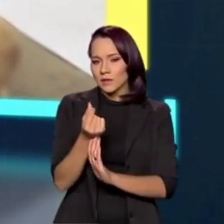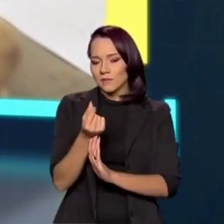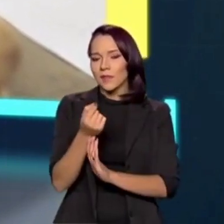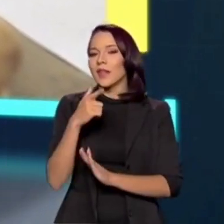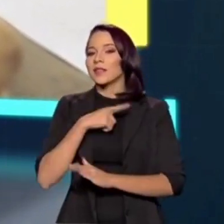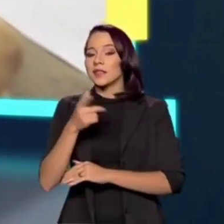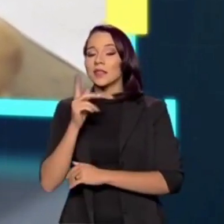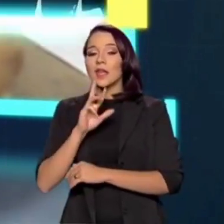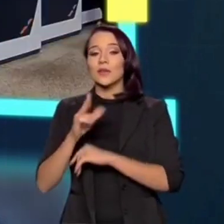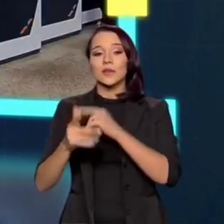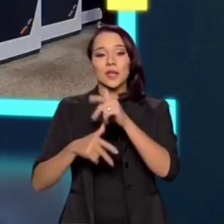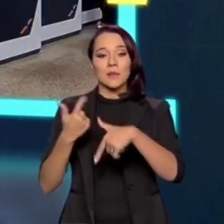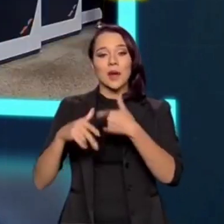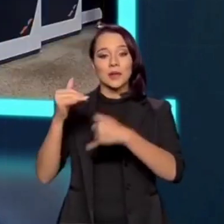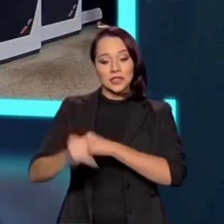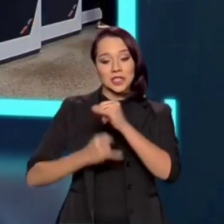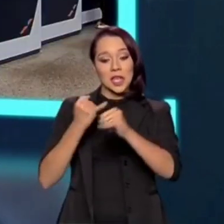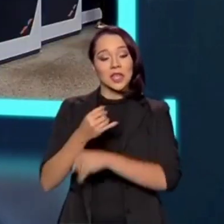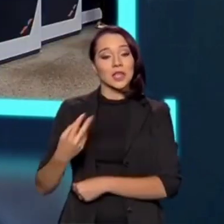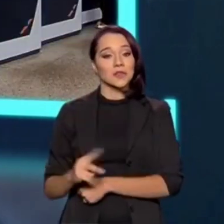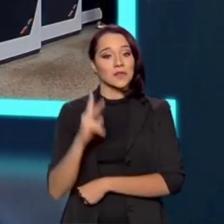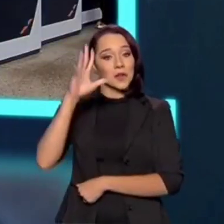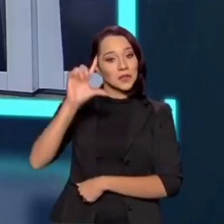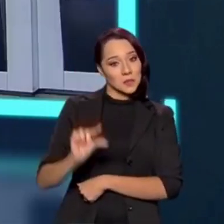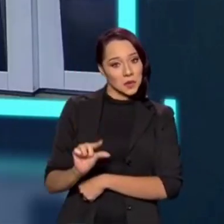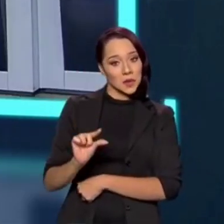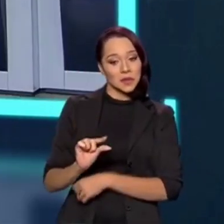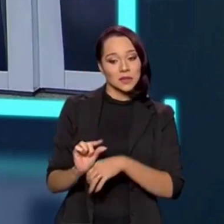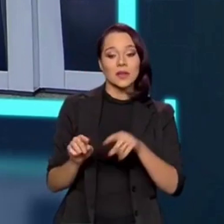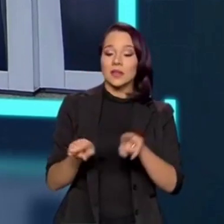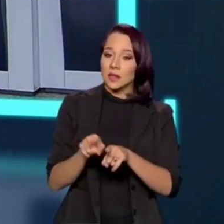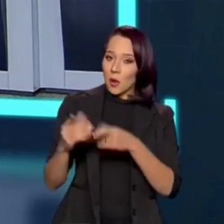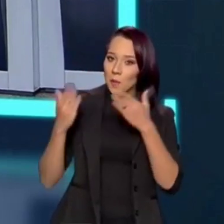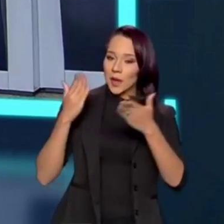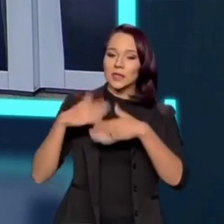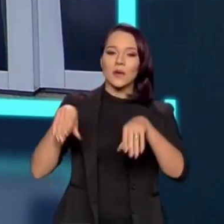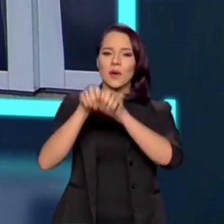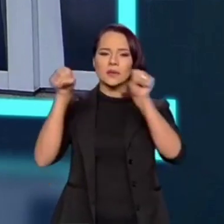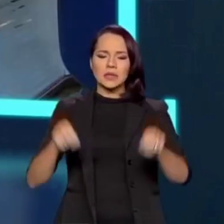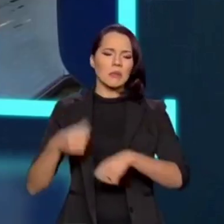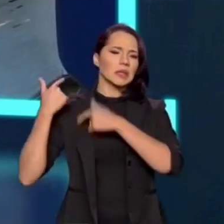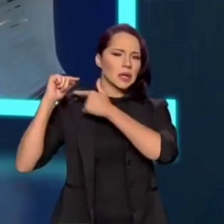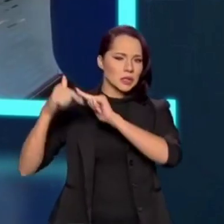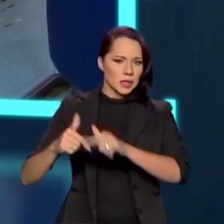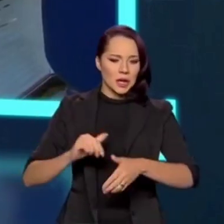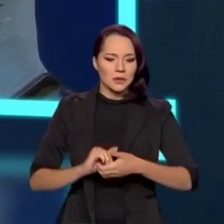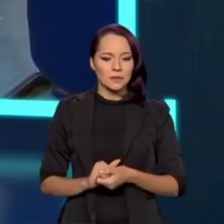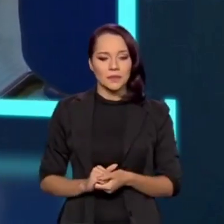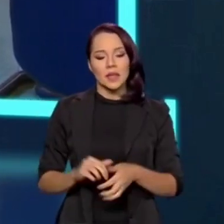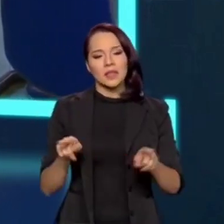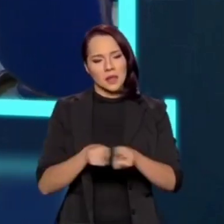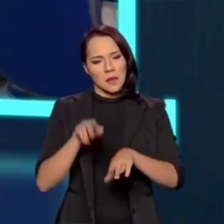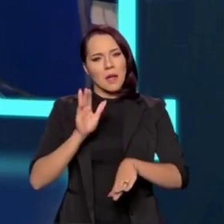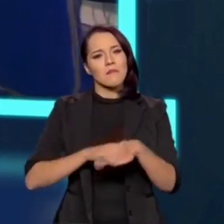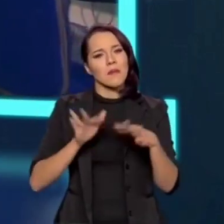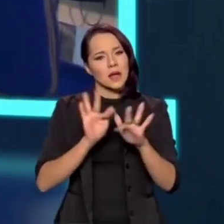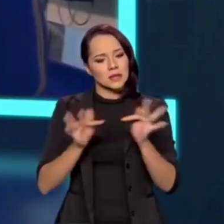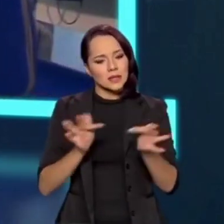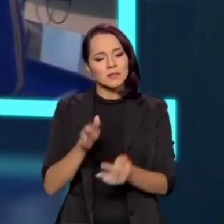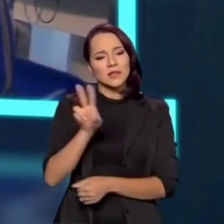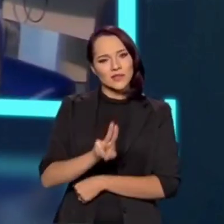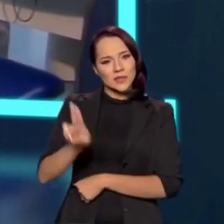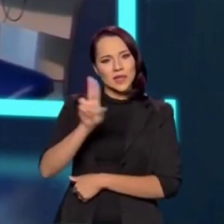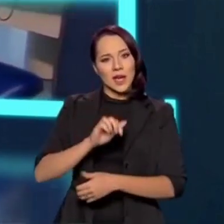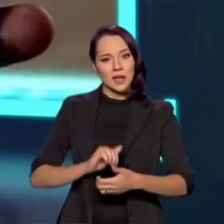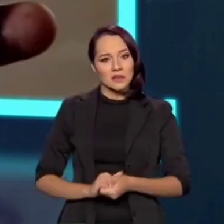em um serviço de internet com custos menores em relação aos sistemas tradicionais e também mais simples de serem